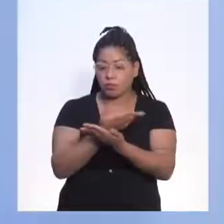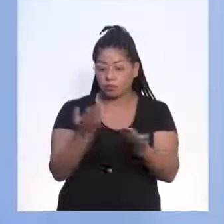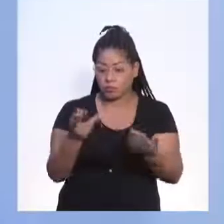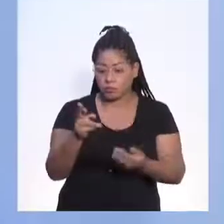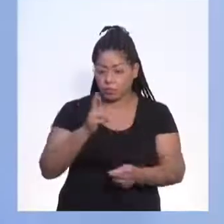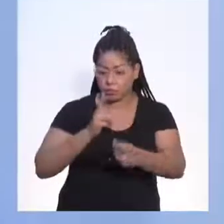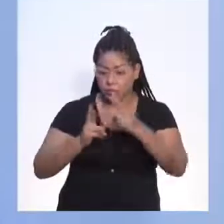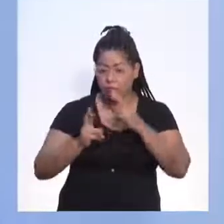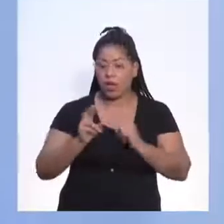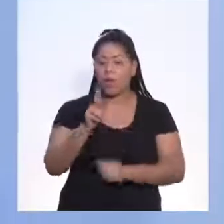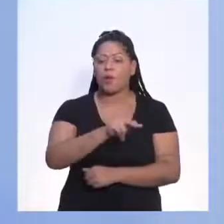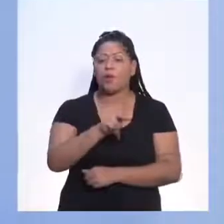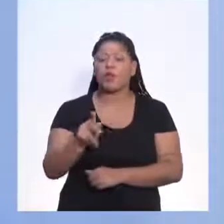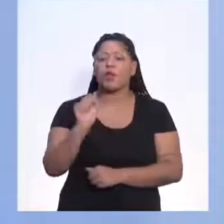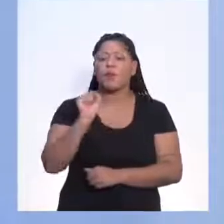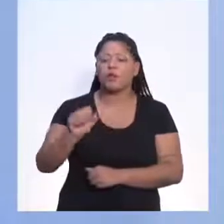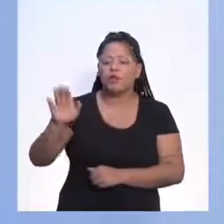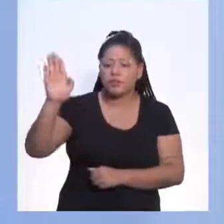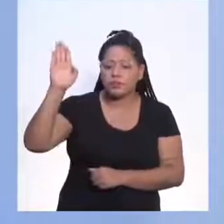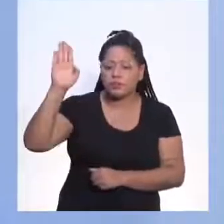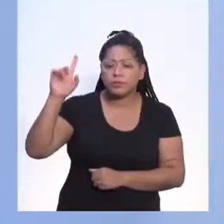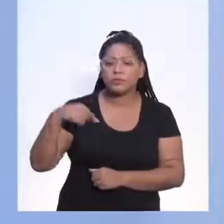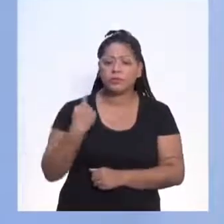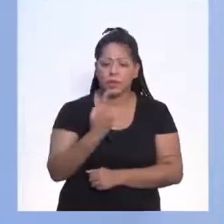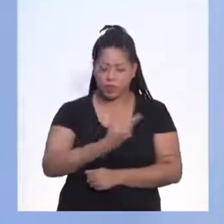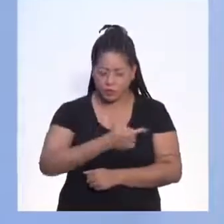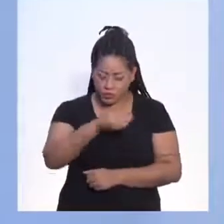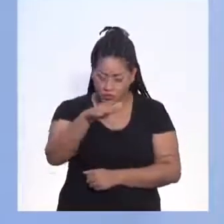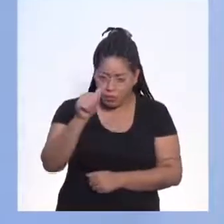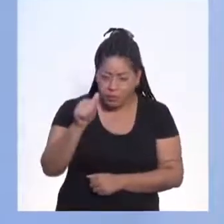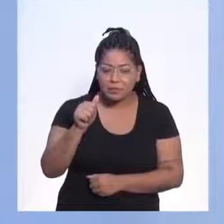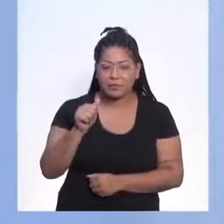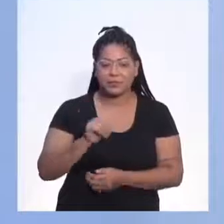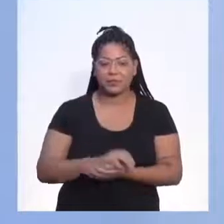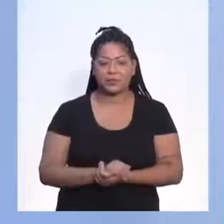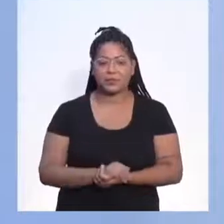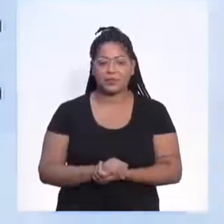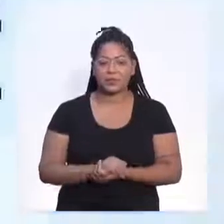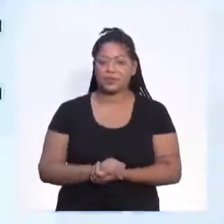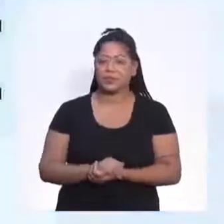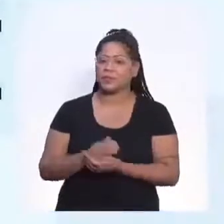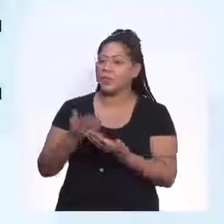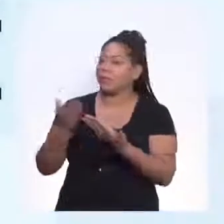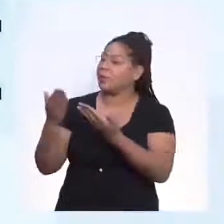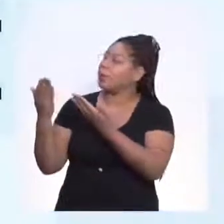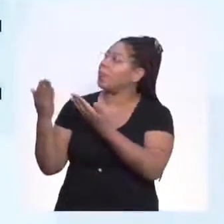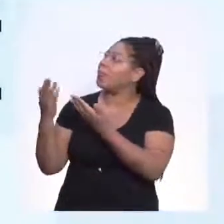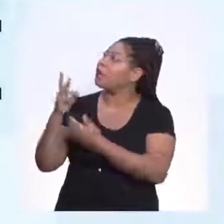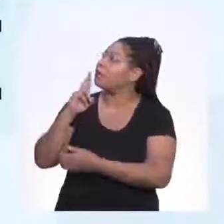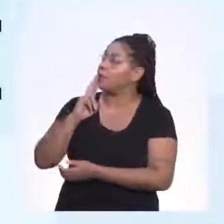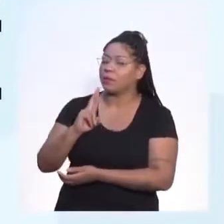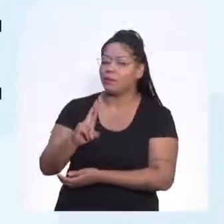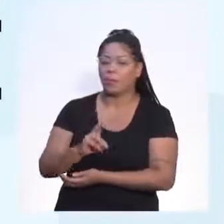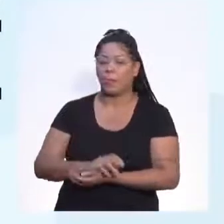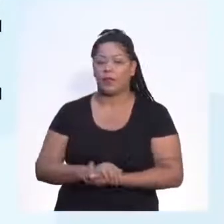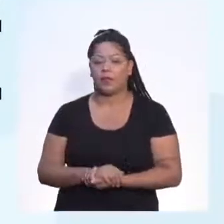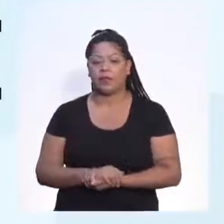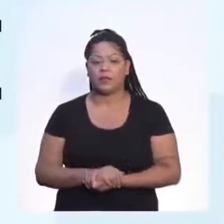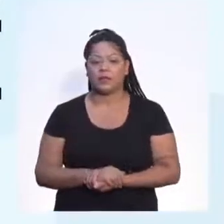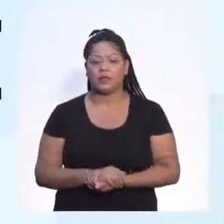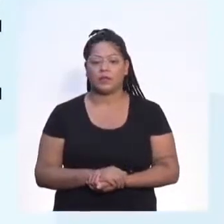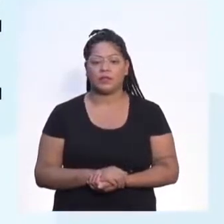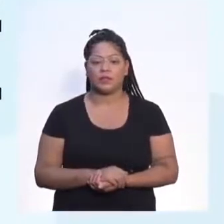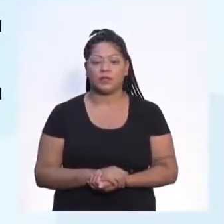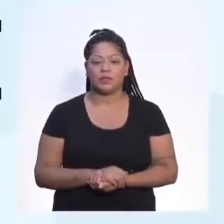Professores, levantem as mãos para a gente poder chamar vocês aqui na tela. Vamos lá? Na tela para vocês. Olha lá, pessoal. É